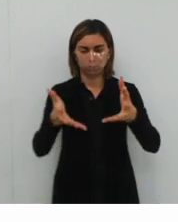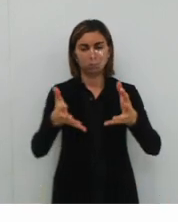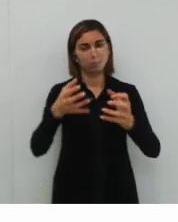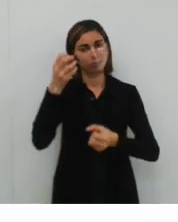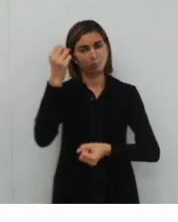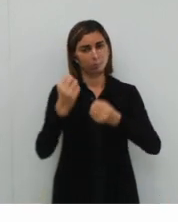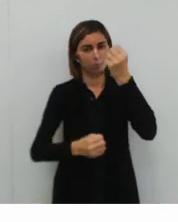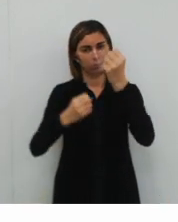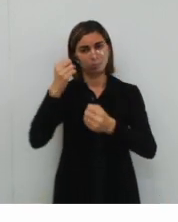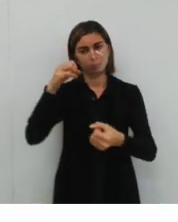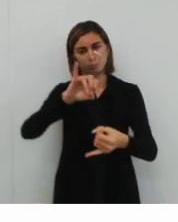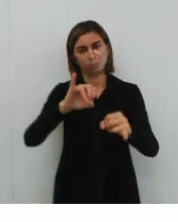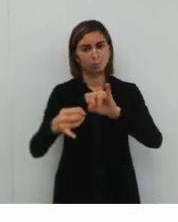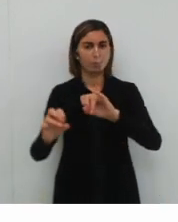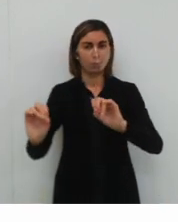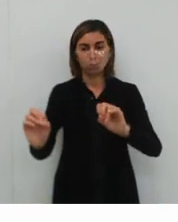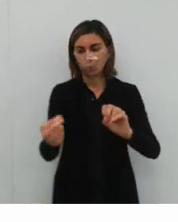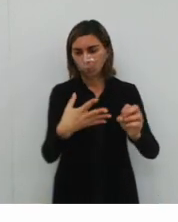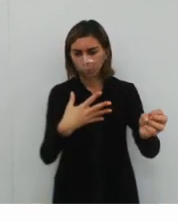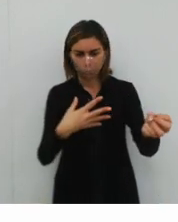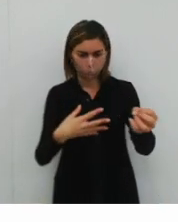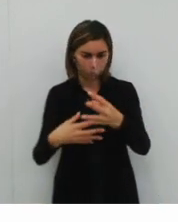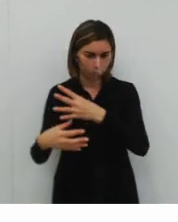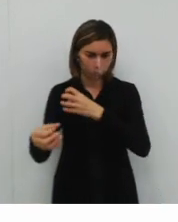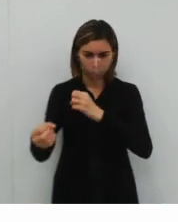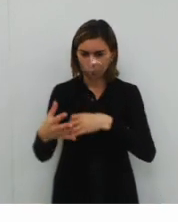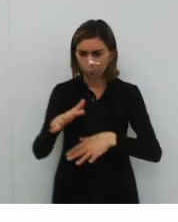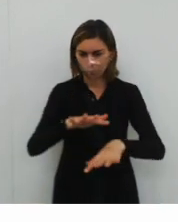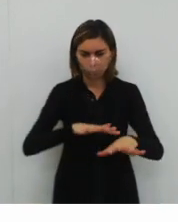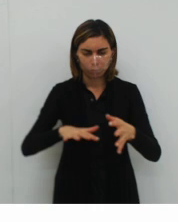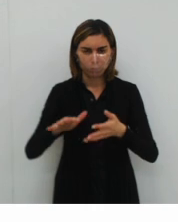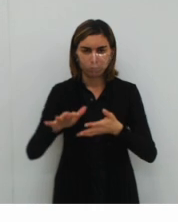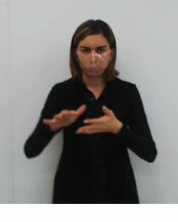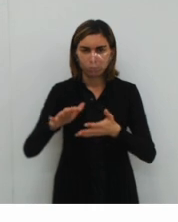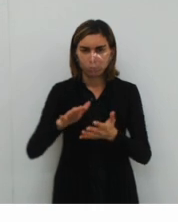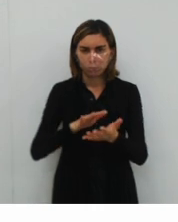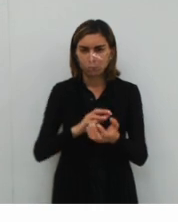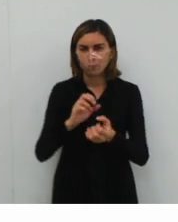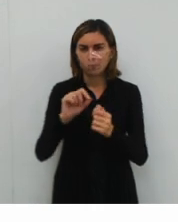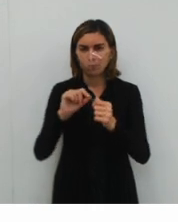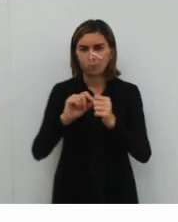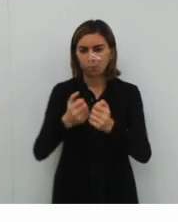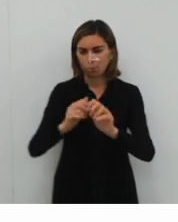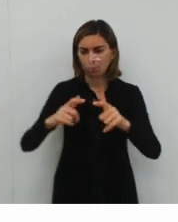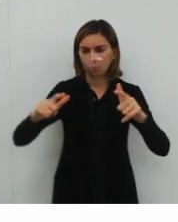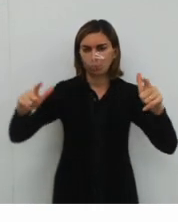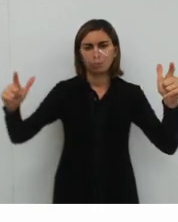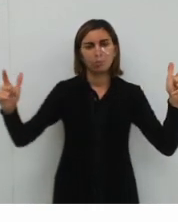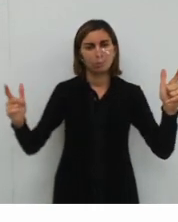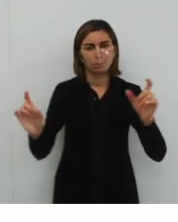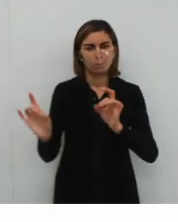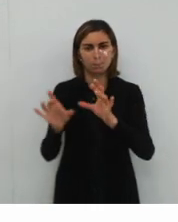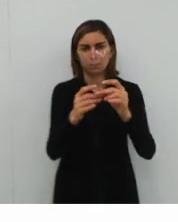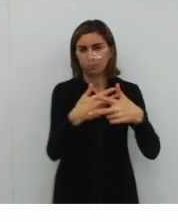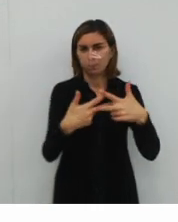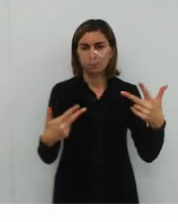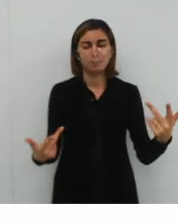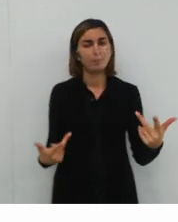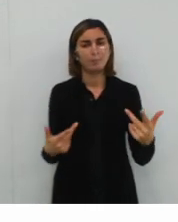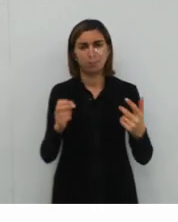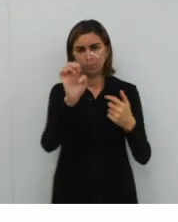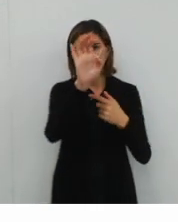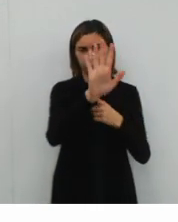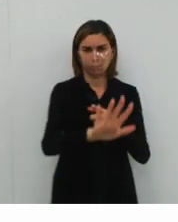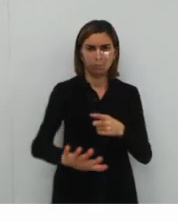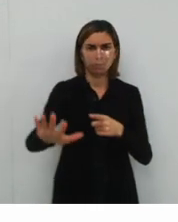indústria química renovasse o seu meio de produção para atender um mercado crescente. Nós temos que entender que a